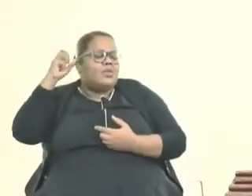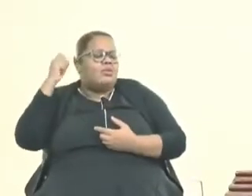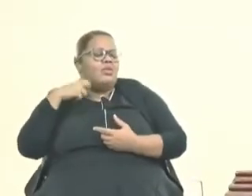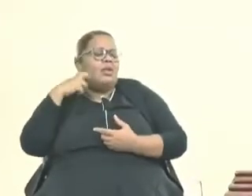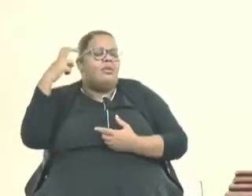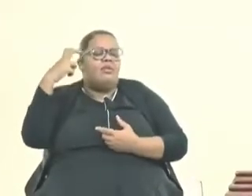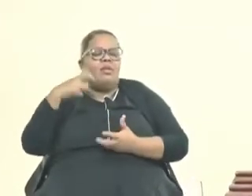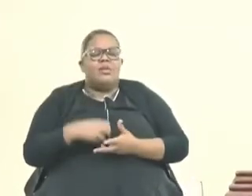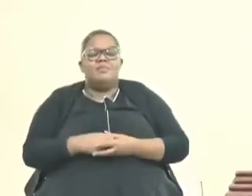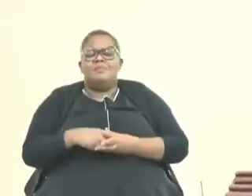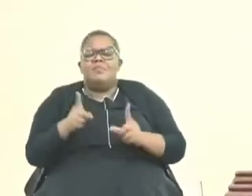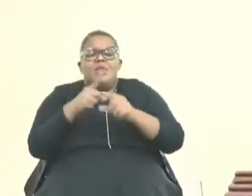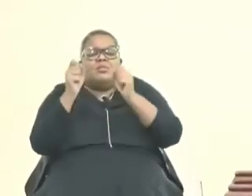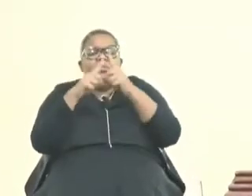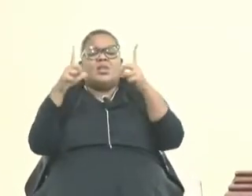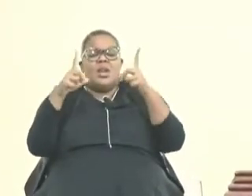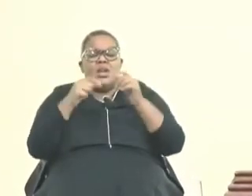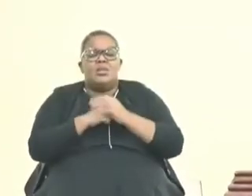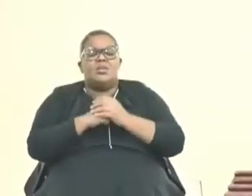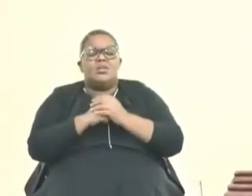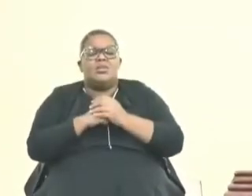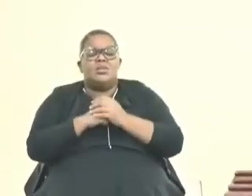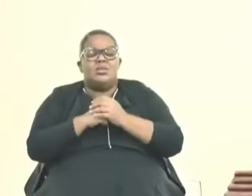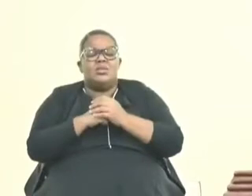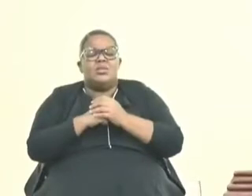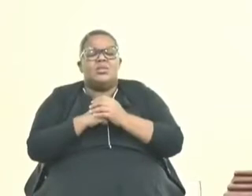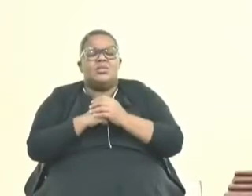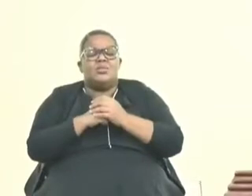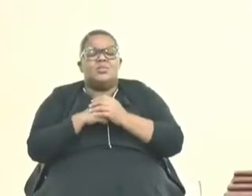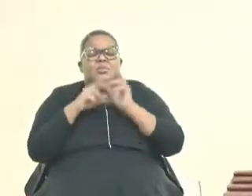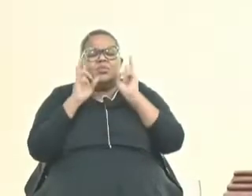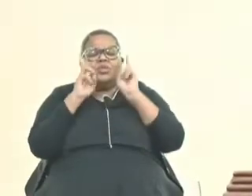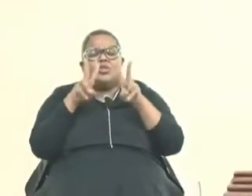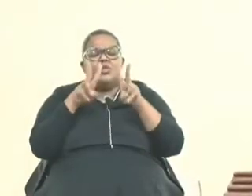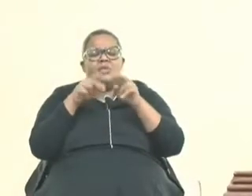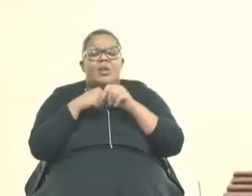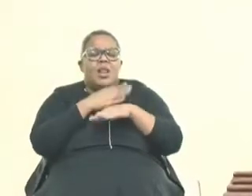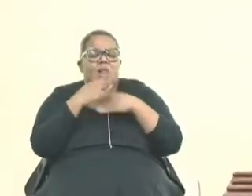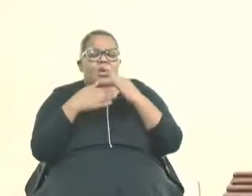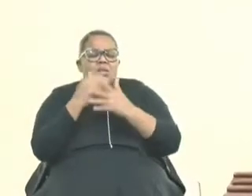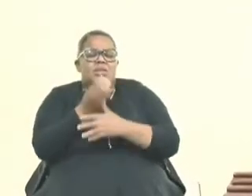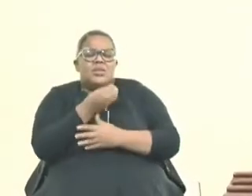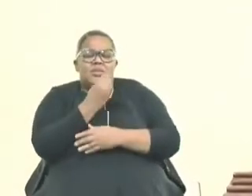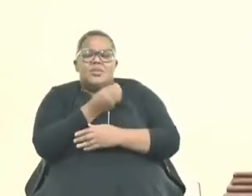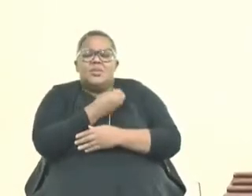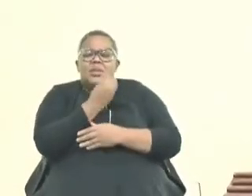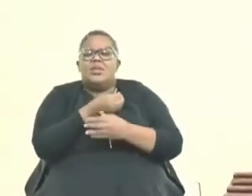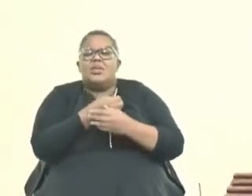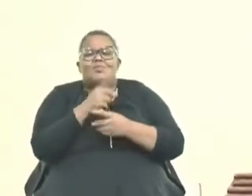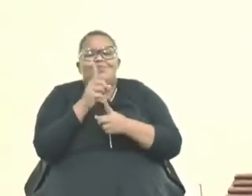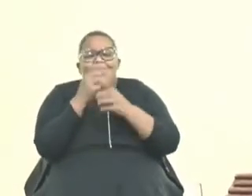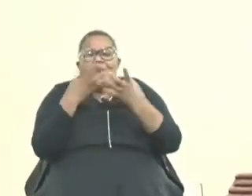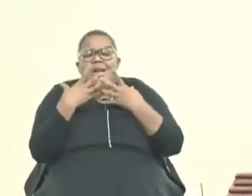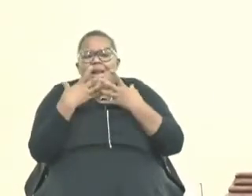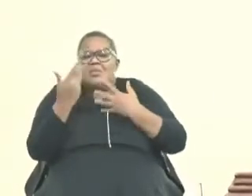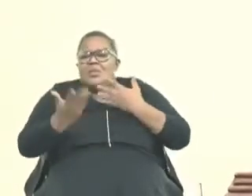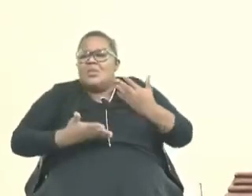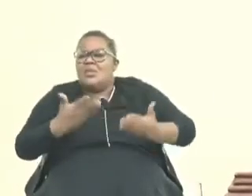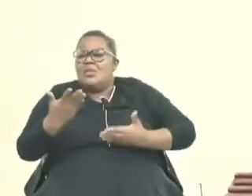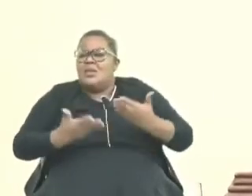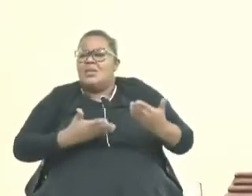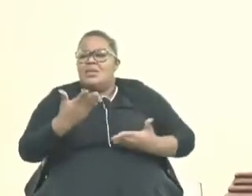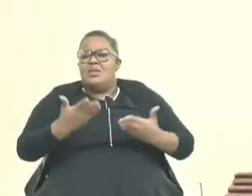voz não deixe senhor que as nossas consciências estejam cauterizadas a ponto de não discernir o senhor